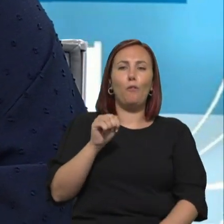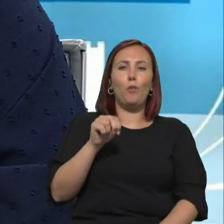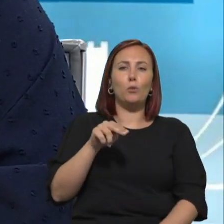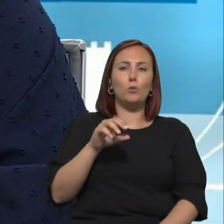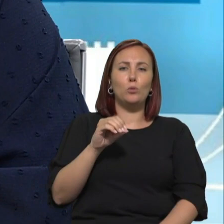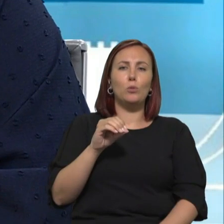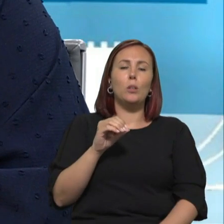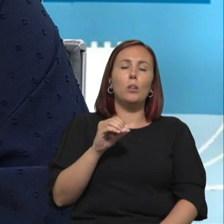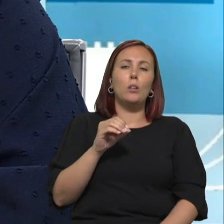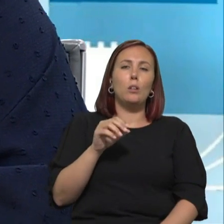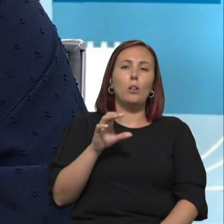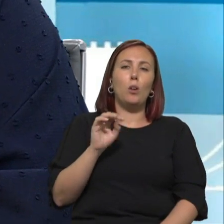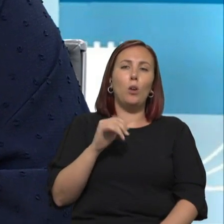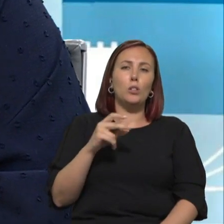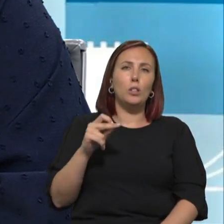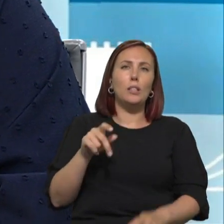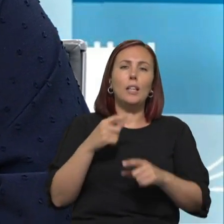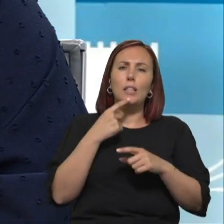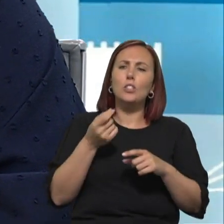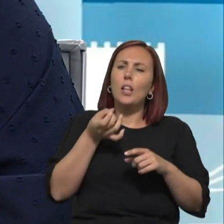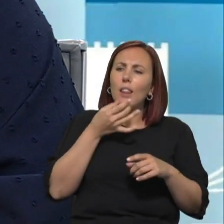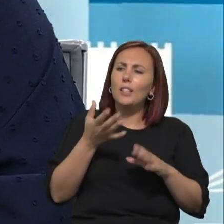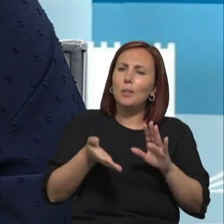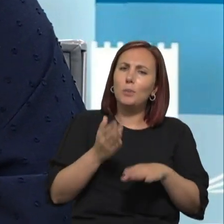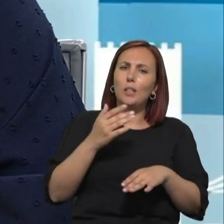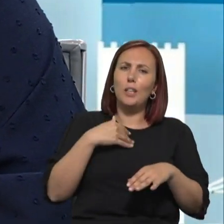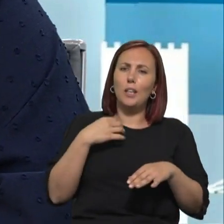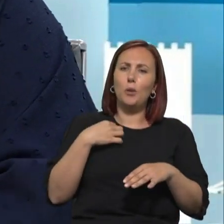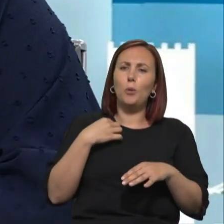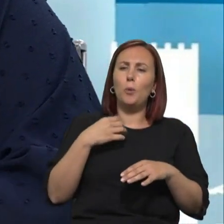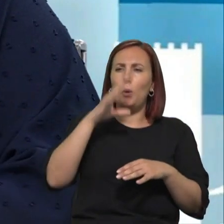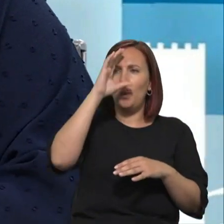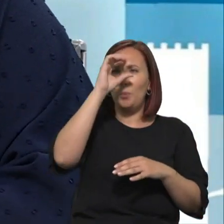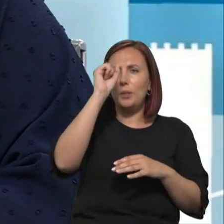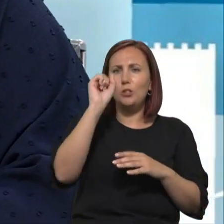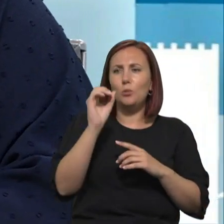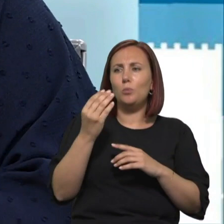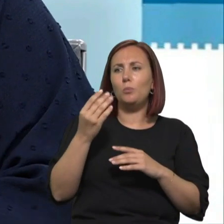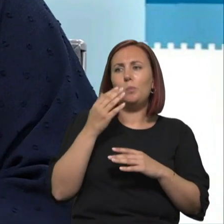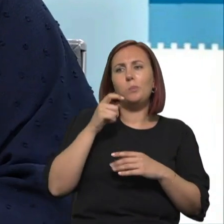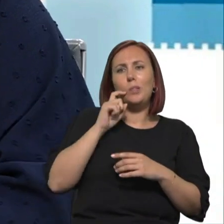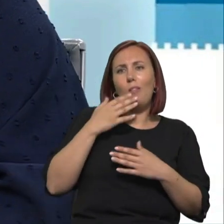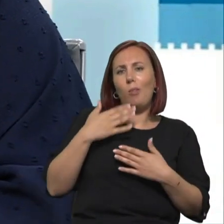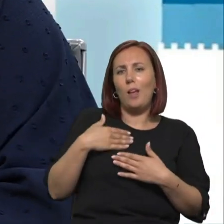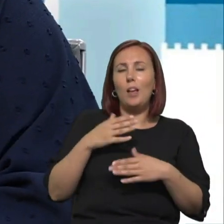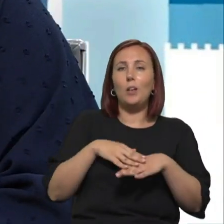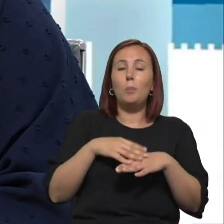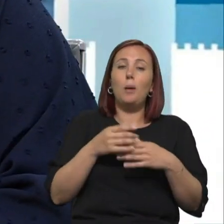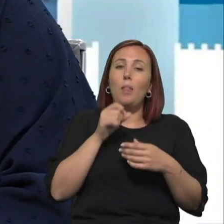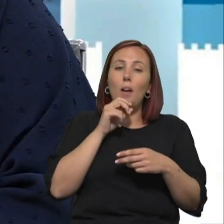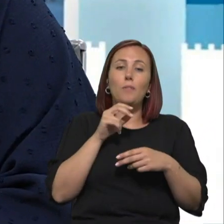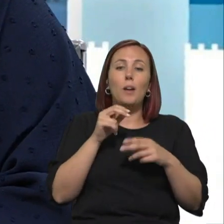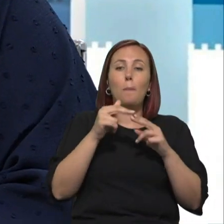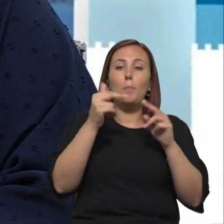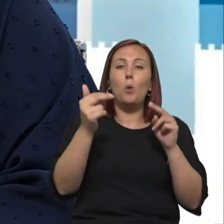pelo país com o salvo-conduto em rista, dizer: deixem-me passar, eu tenho um salvo-conduto do Sr. Ministro. Isso, de facto, dava-lhe essa possibilidade de continuar a construir estas pontes que